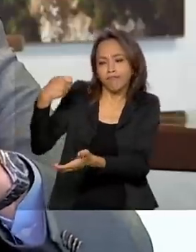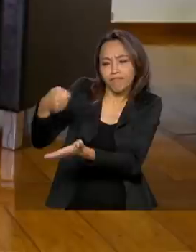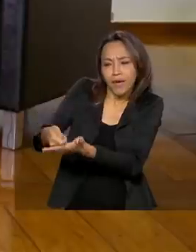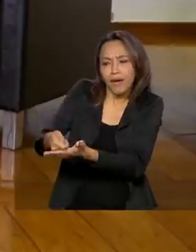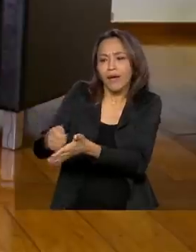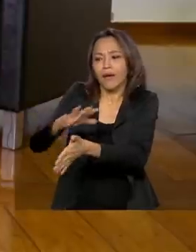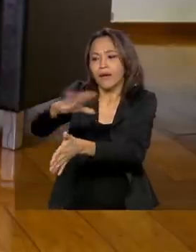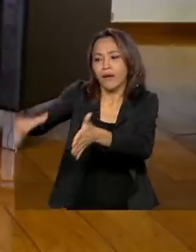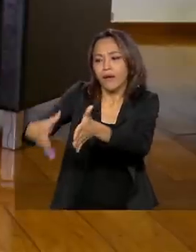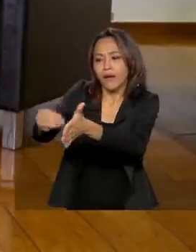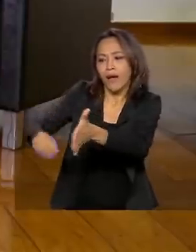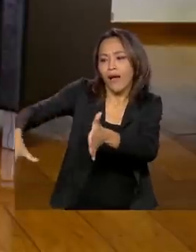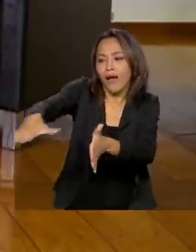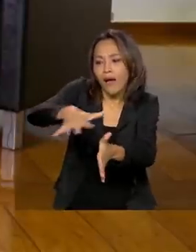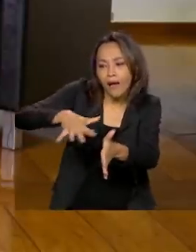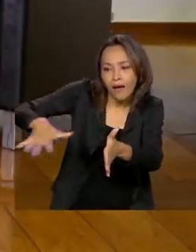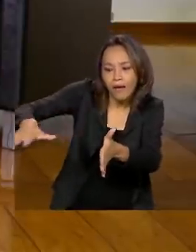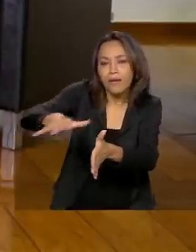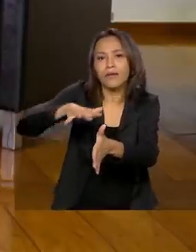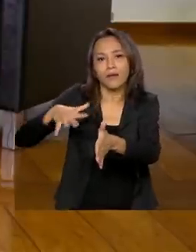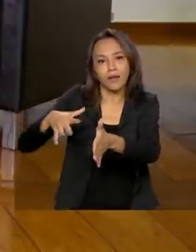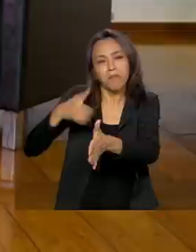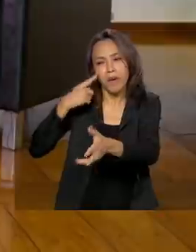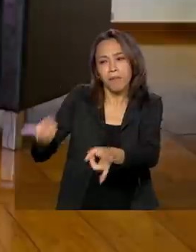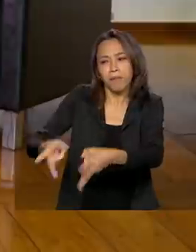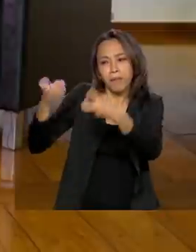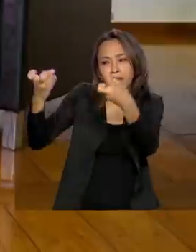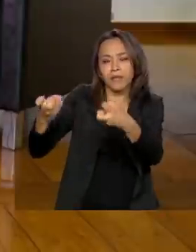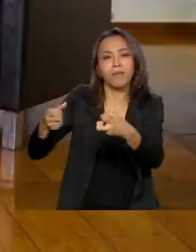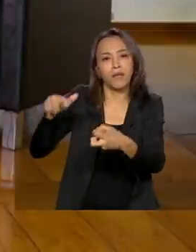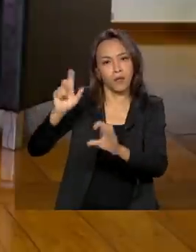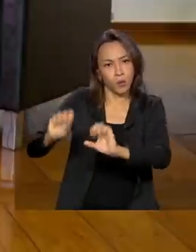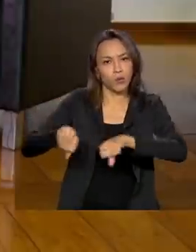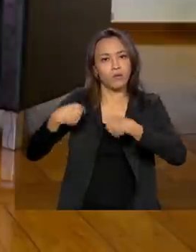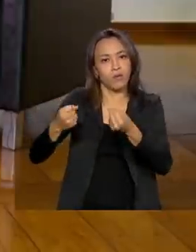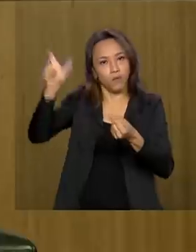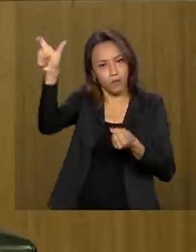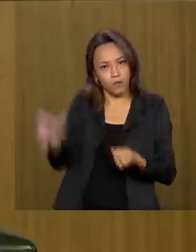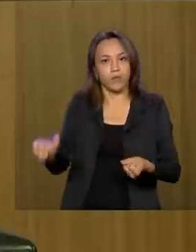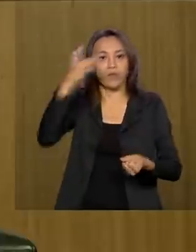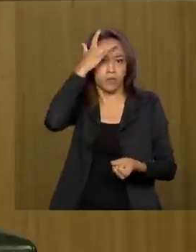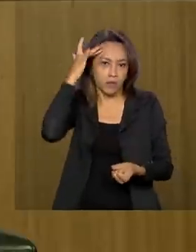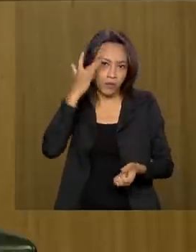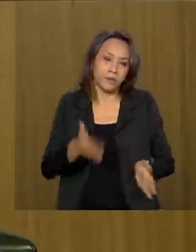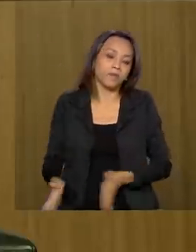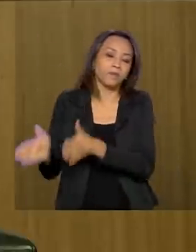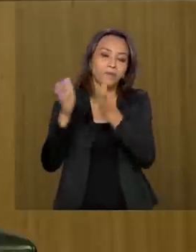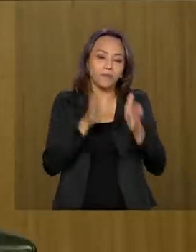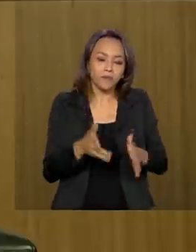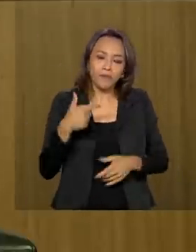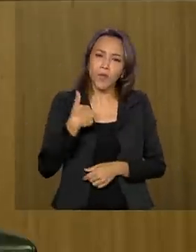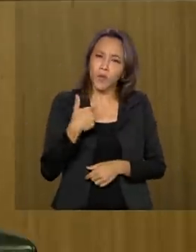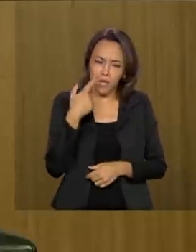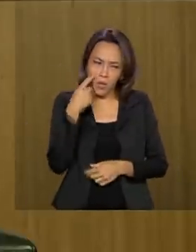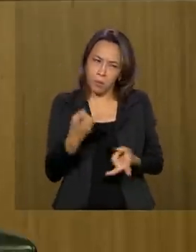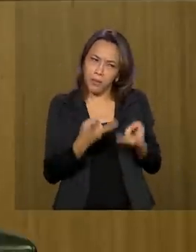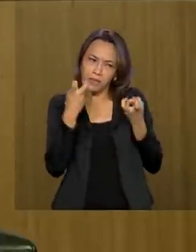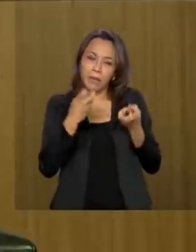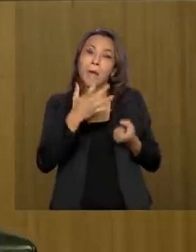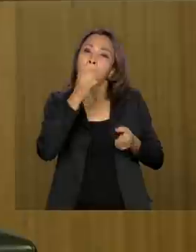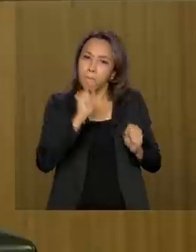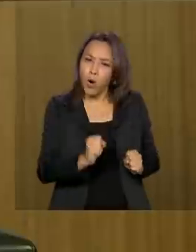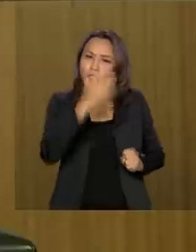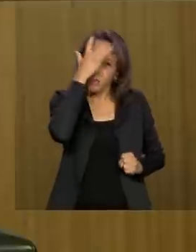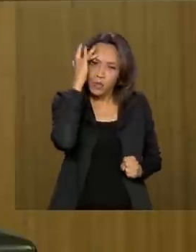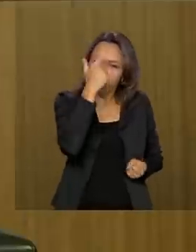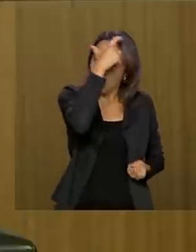o excedente, no sentido de reconhecer o esforço que o produtor rural brasileiro faz. Pelo que eu vi, vale para pessoas físicas e